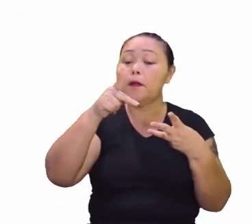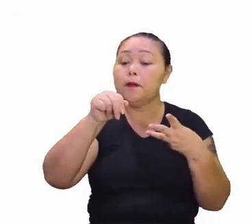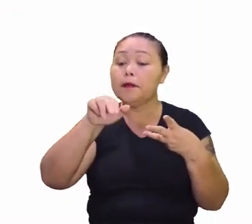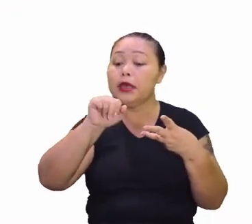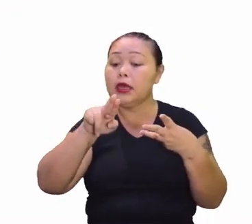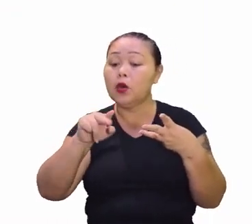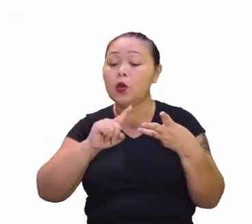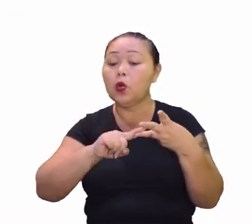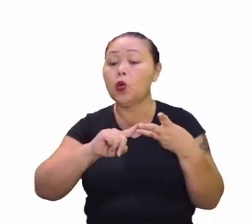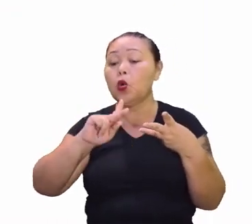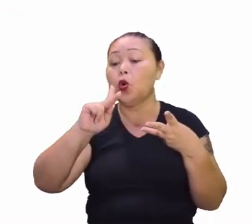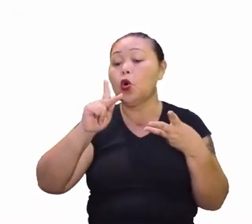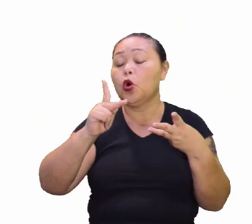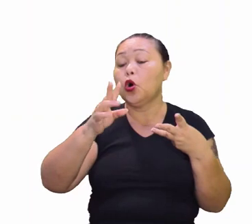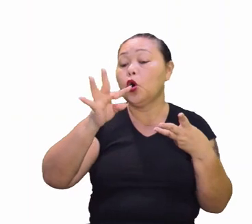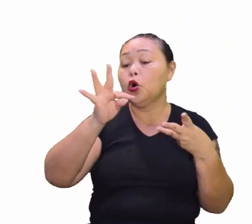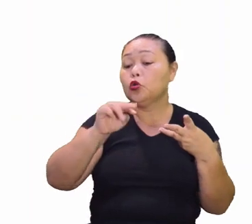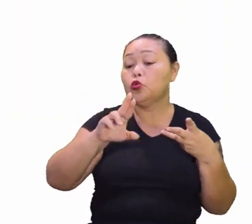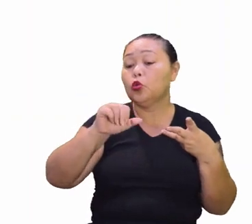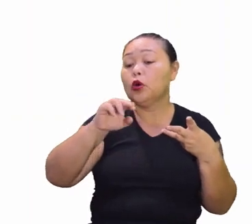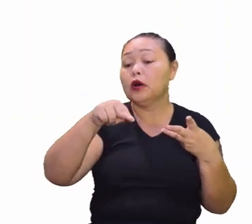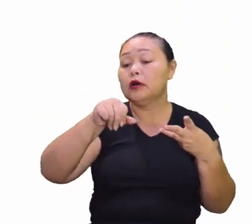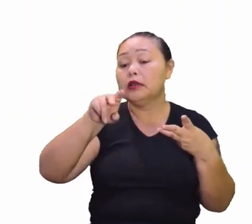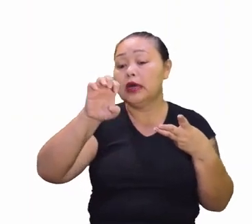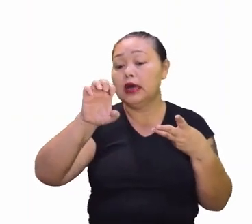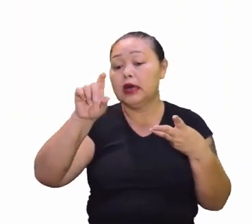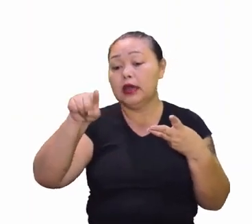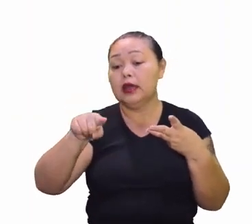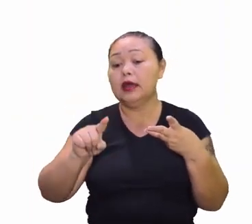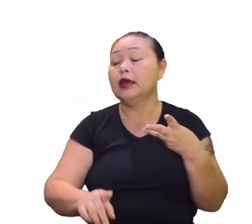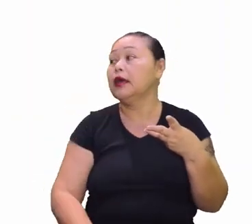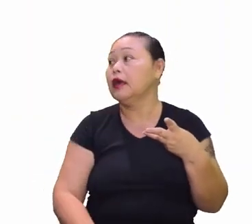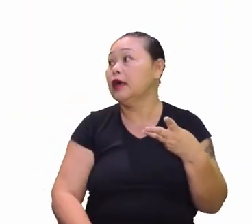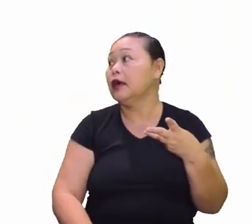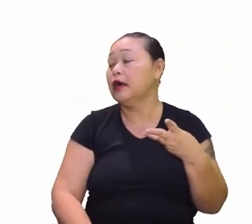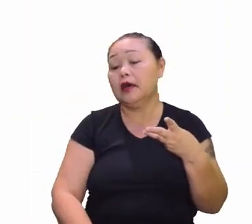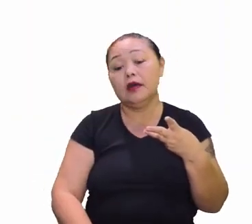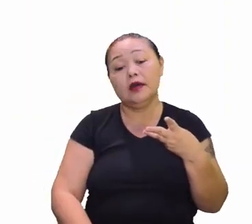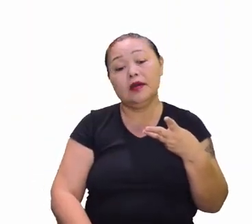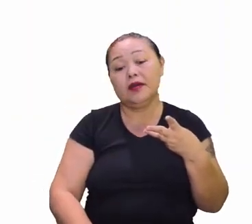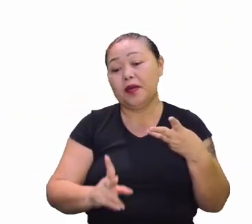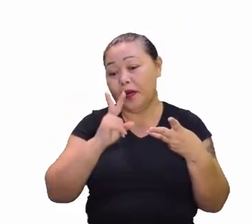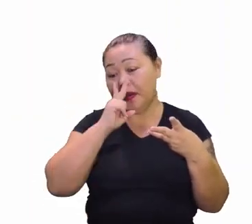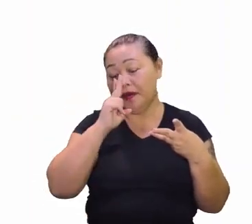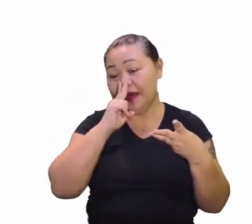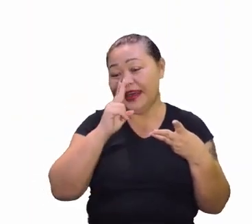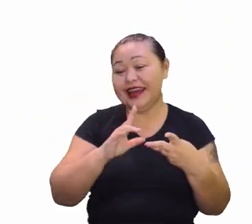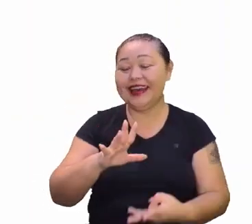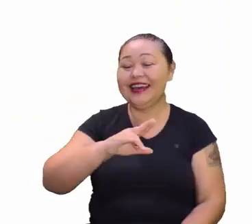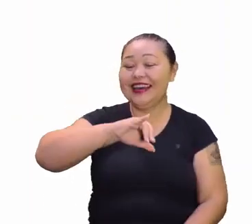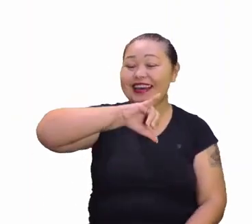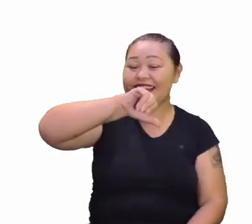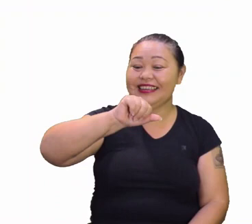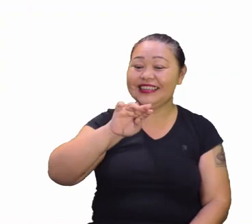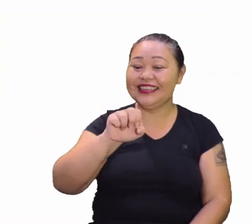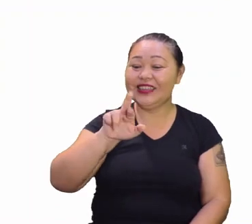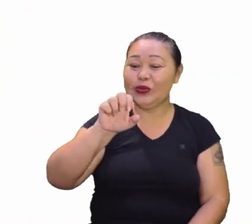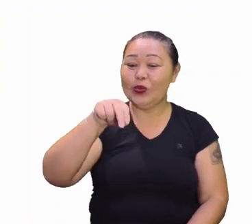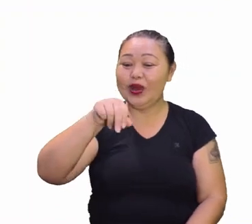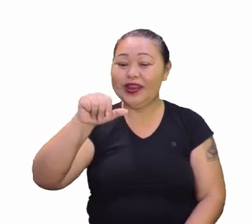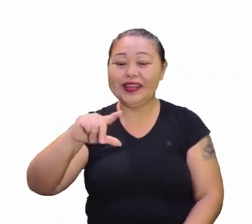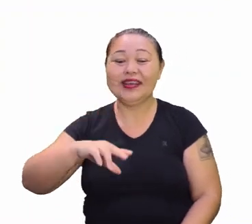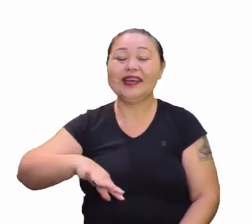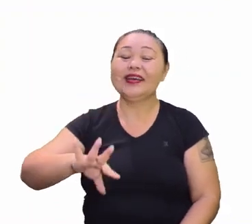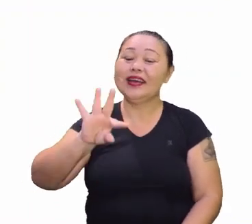piau ou tucunaré? Tucunaré? Para mim era jatuarã, né? Ia falar. Não,